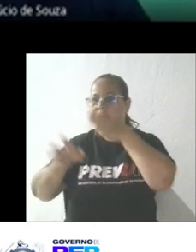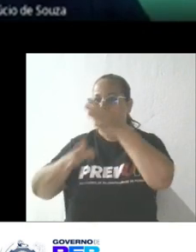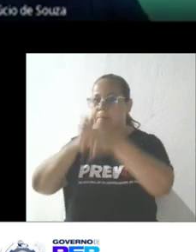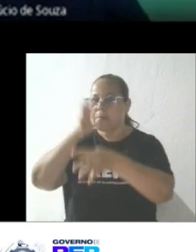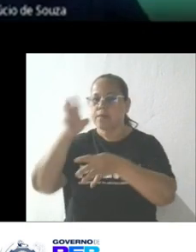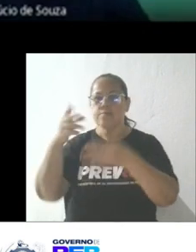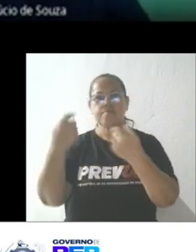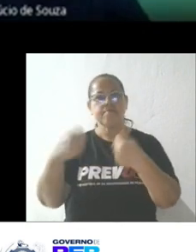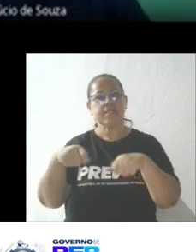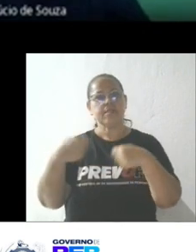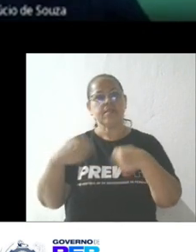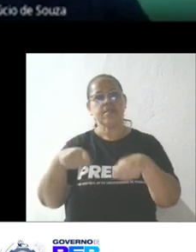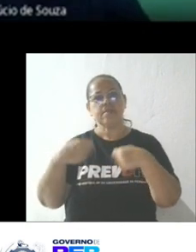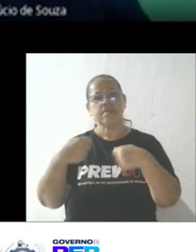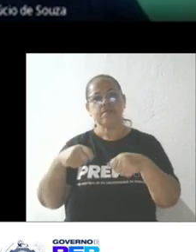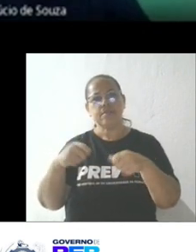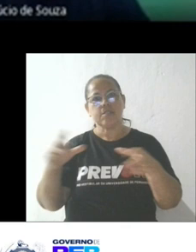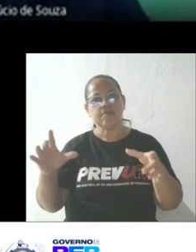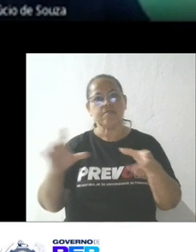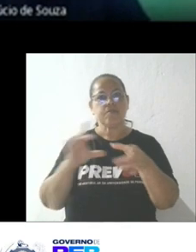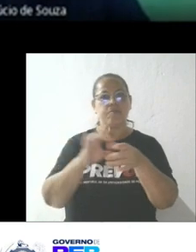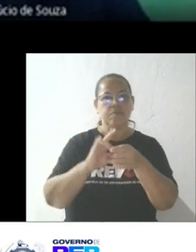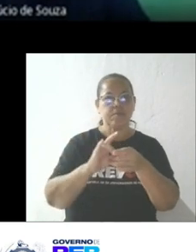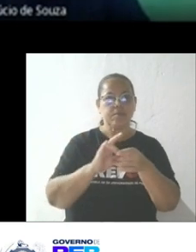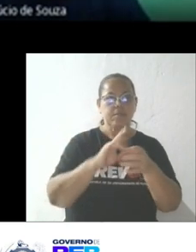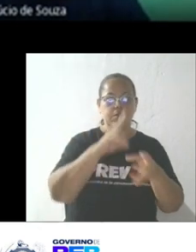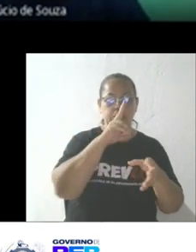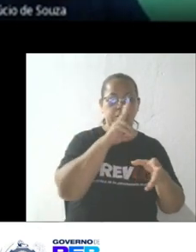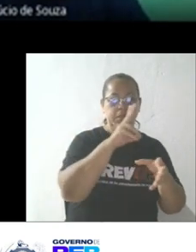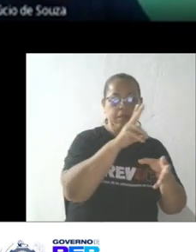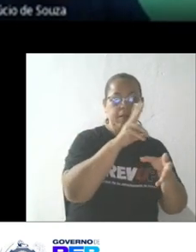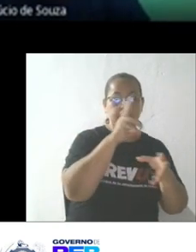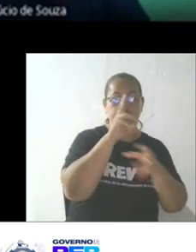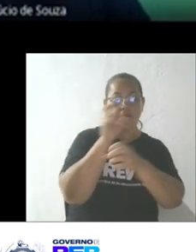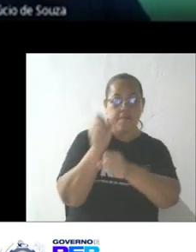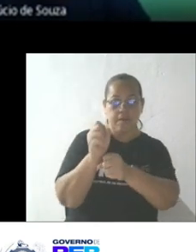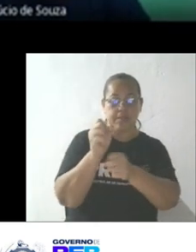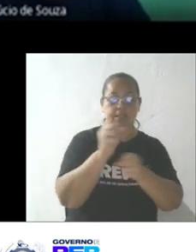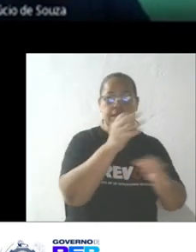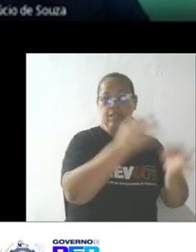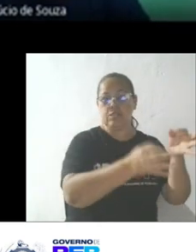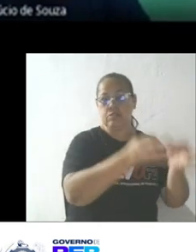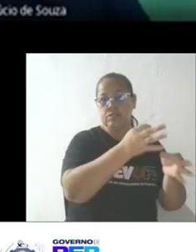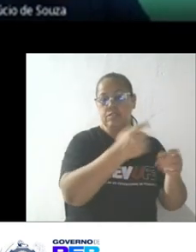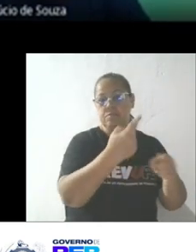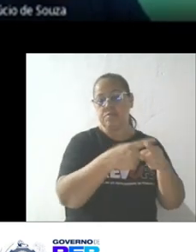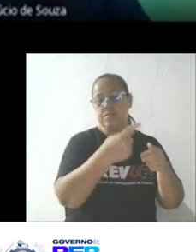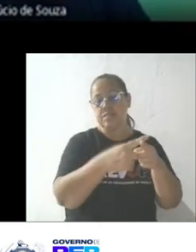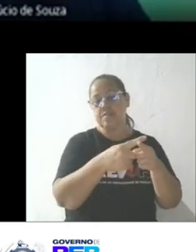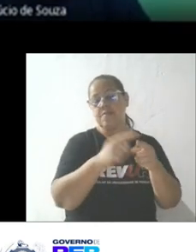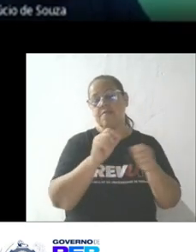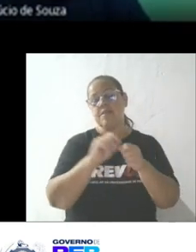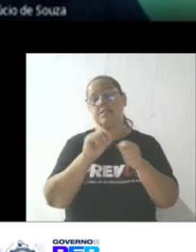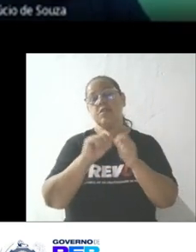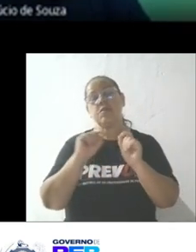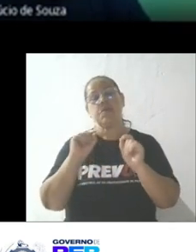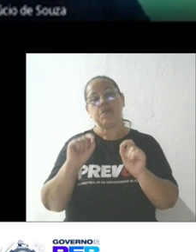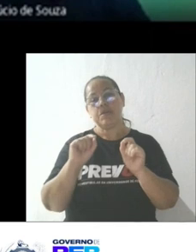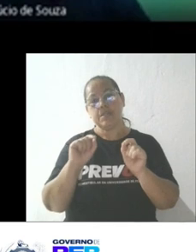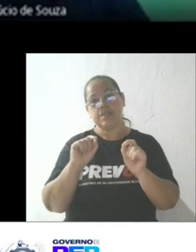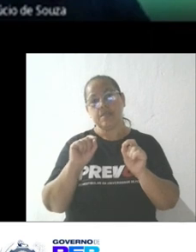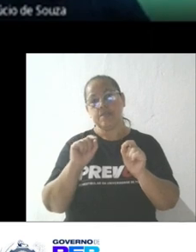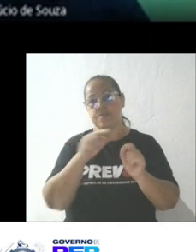reunir a justiça e a força e dessa forma fazer com que o que é justo